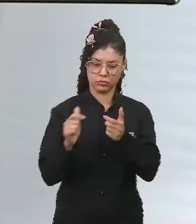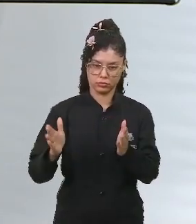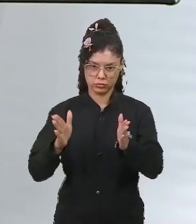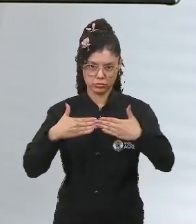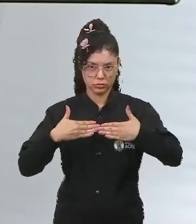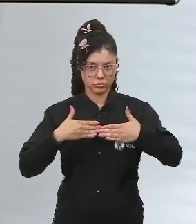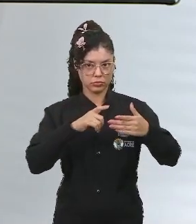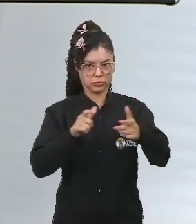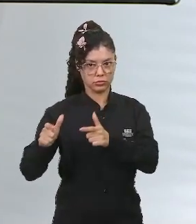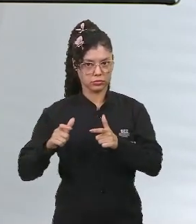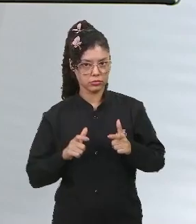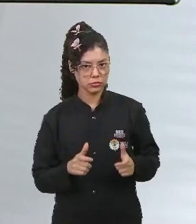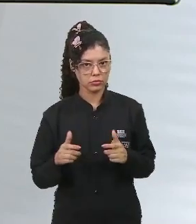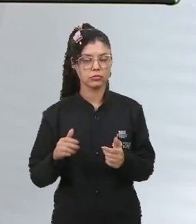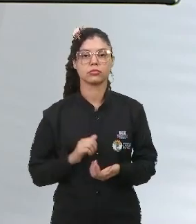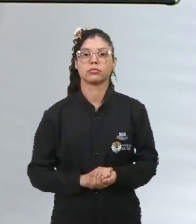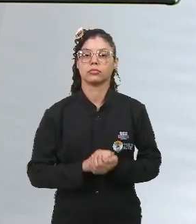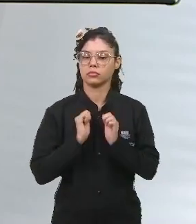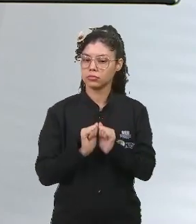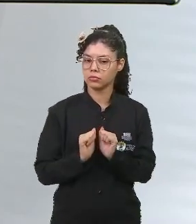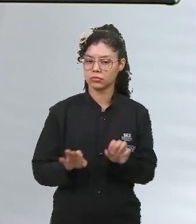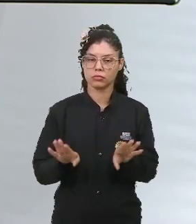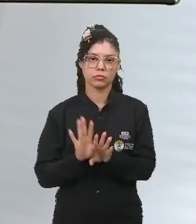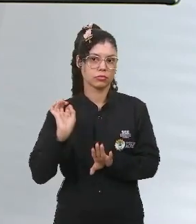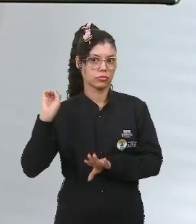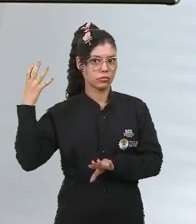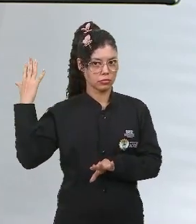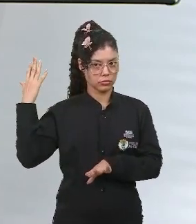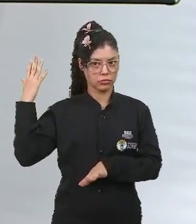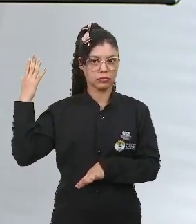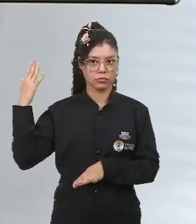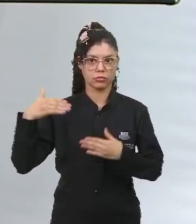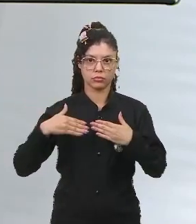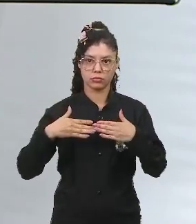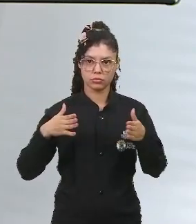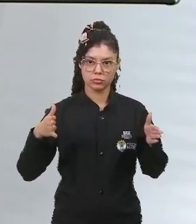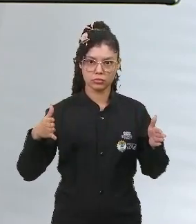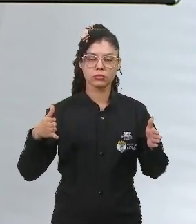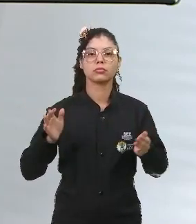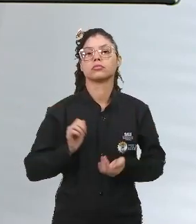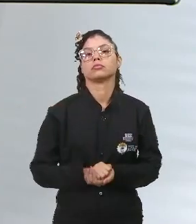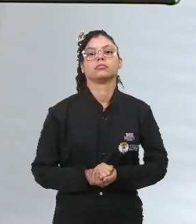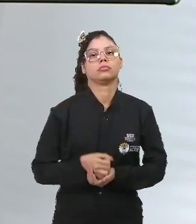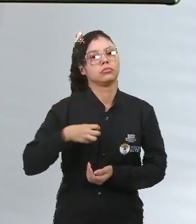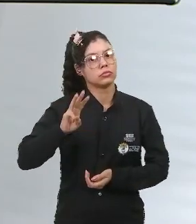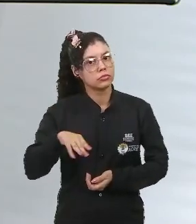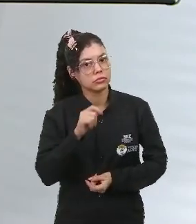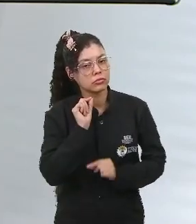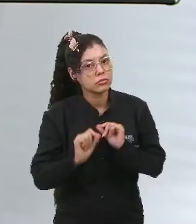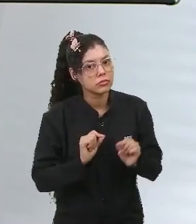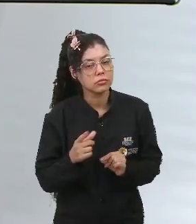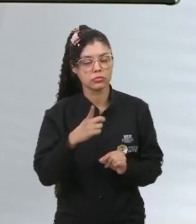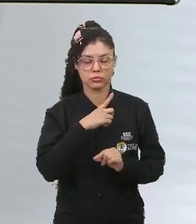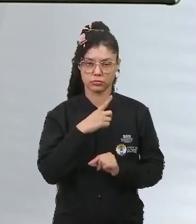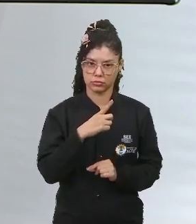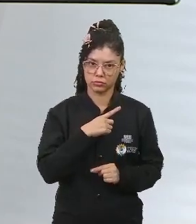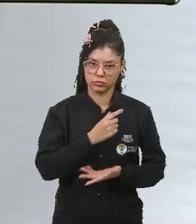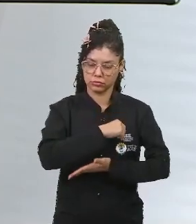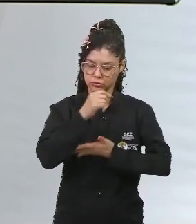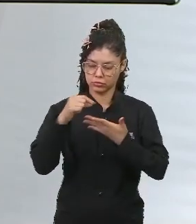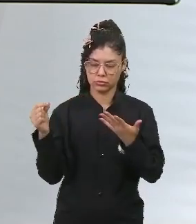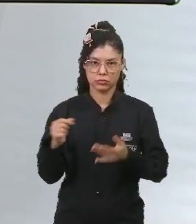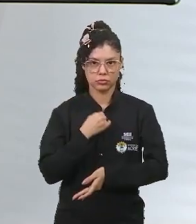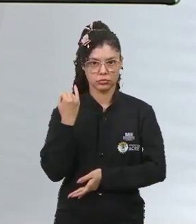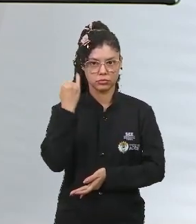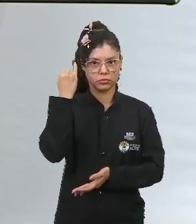fechado, certo? Mas também pode acontecer em um ambiente aberto, desde que tenha os elementos